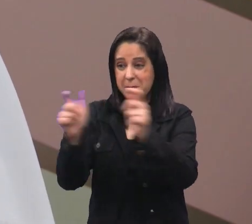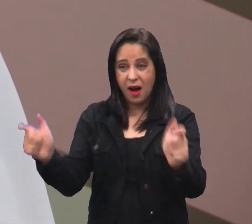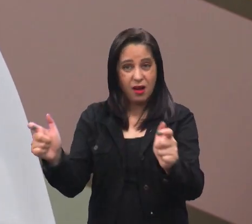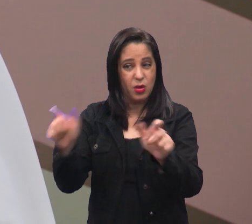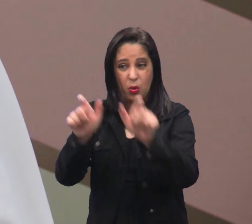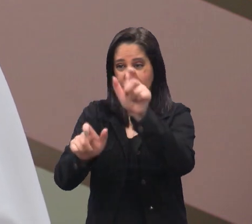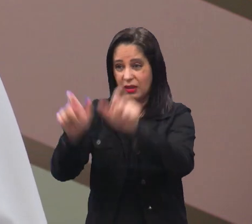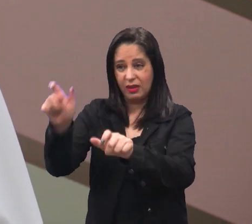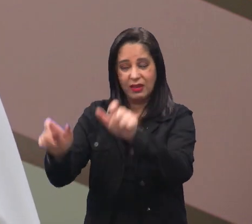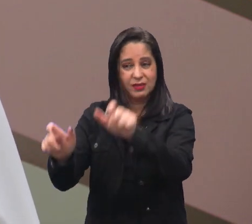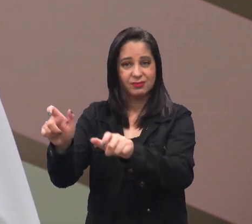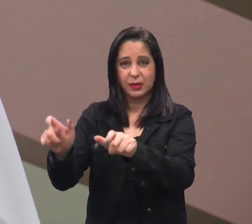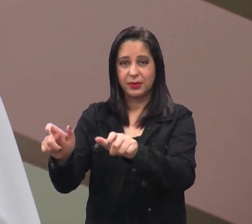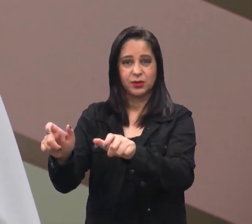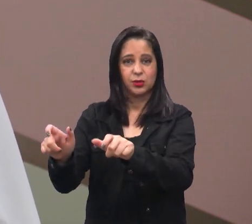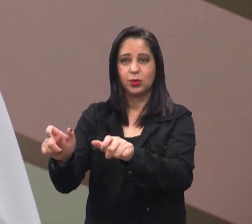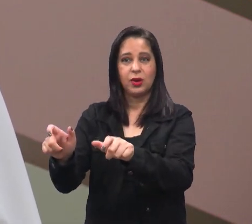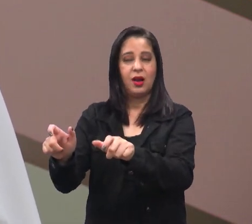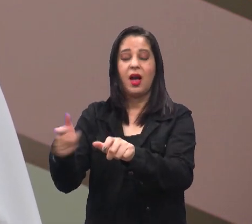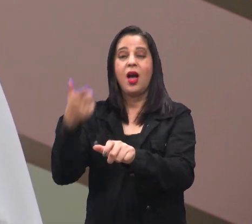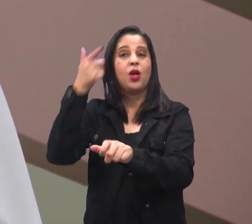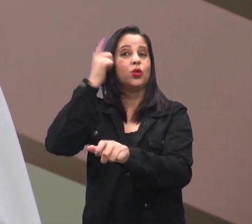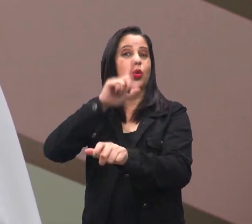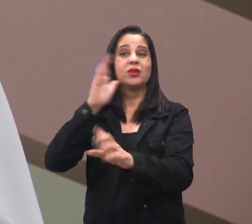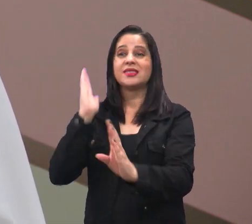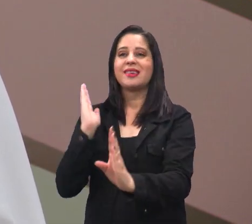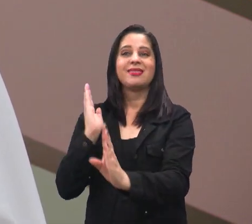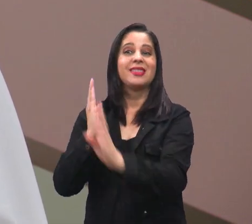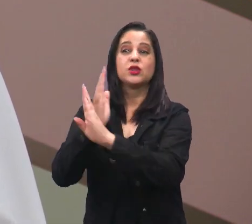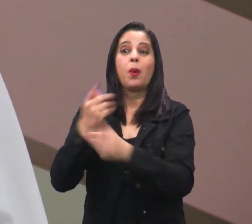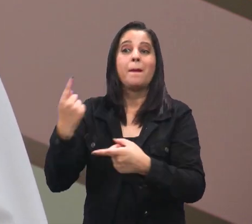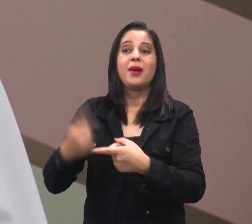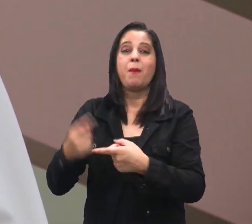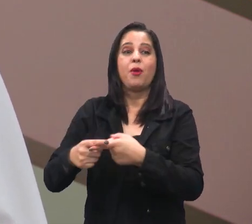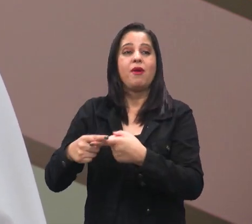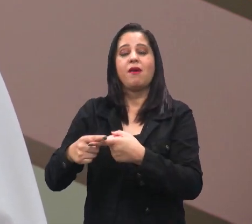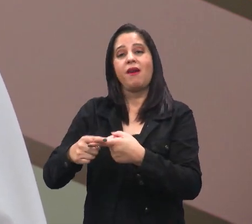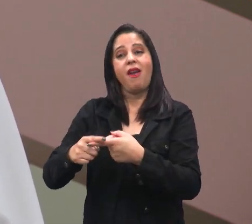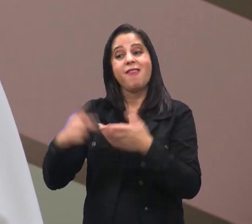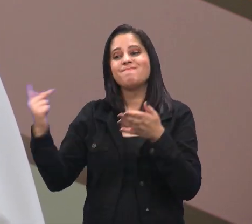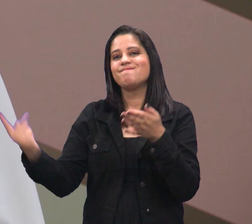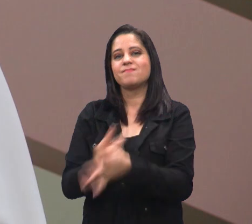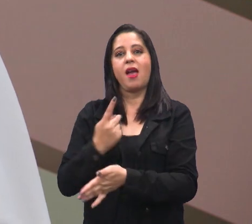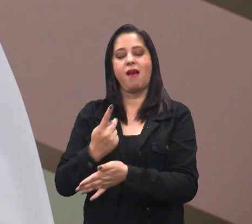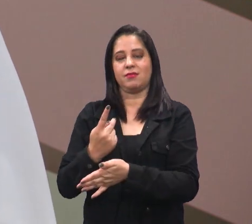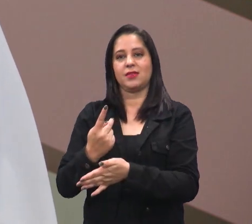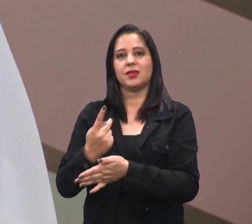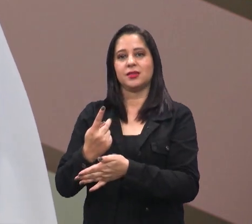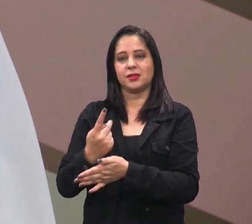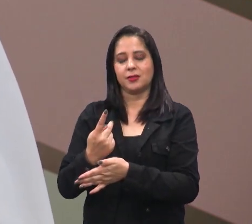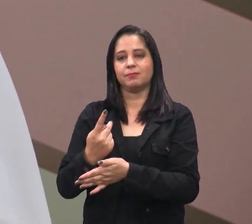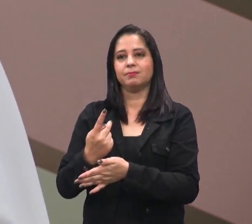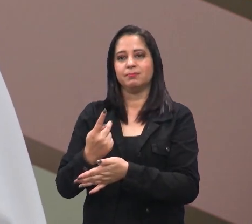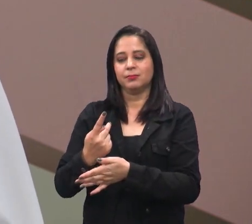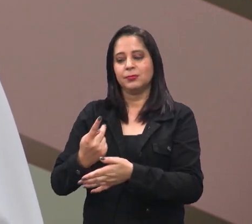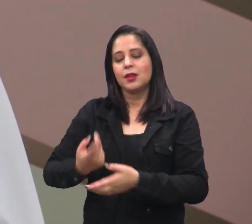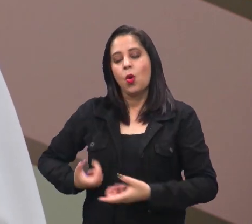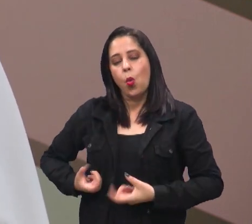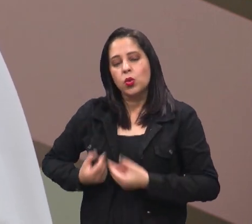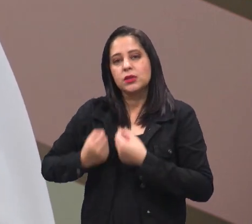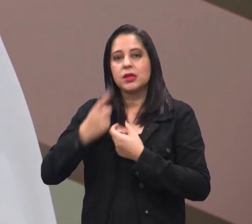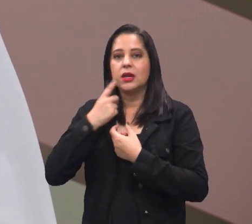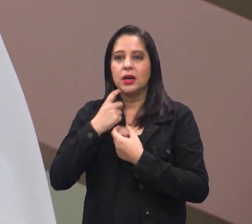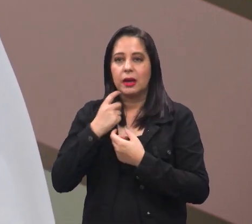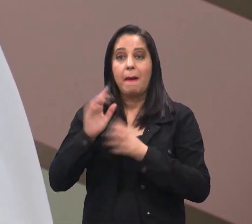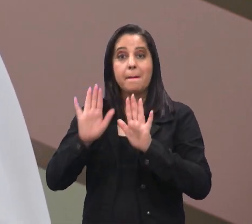fator de risco relacionado com o desenvolvimento da leucemia. Mas assim, pacientes que fizeram quimioterapia prévias,